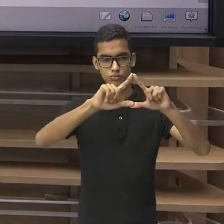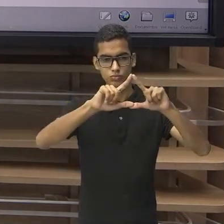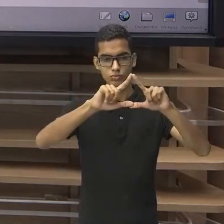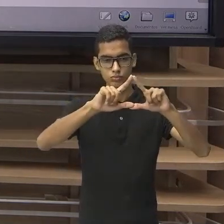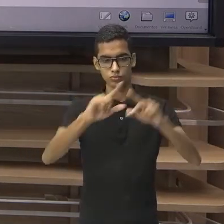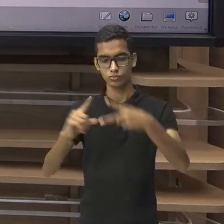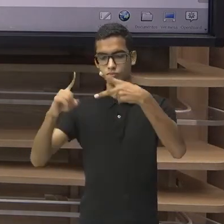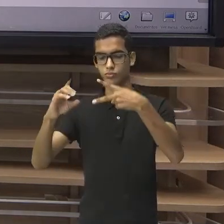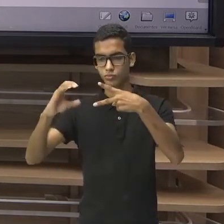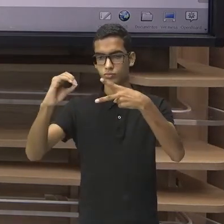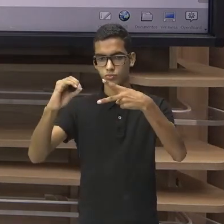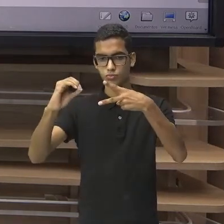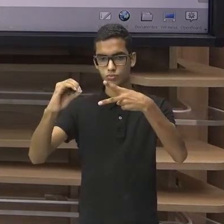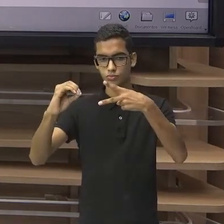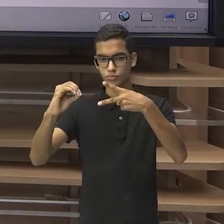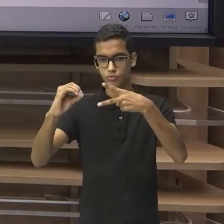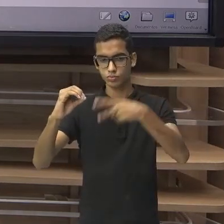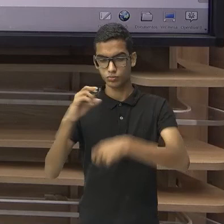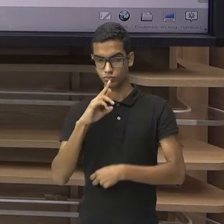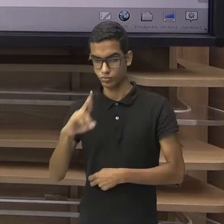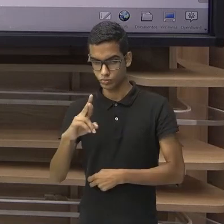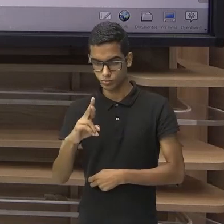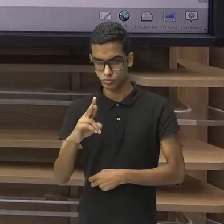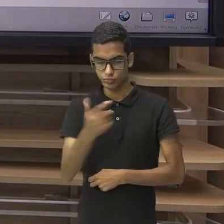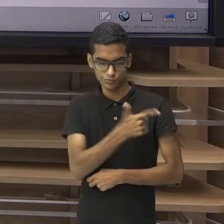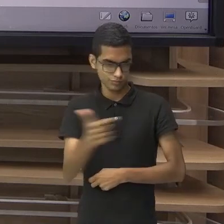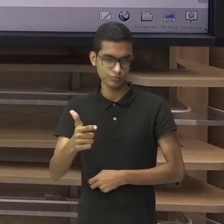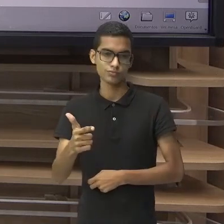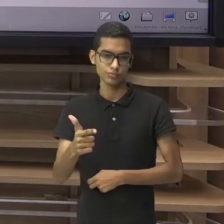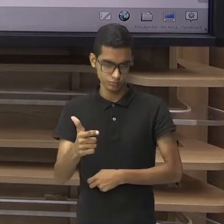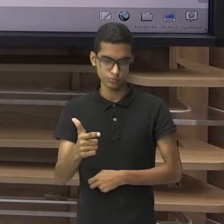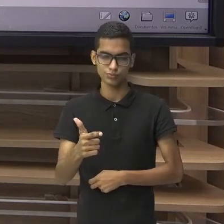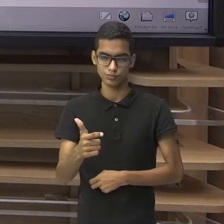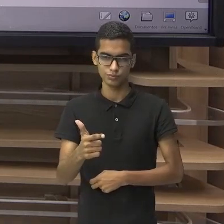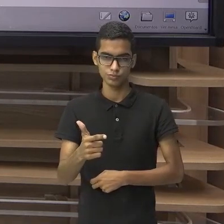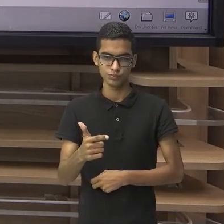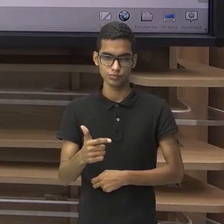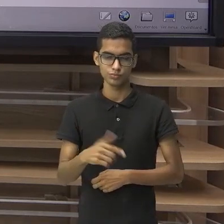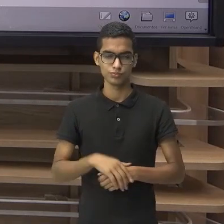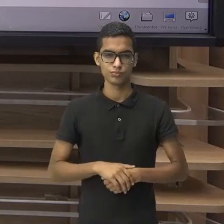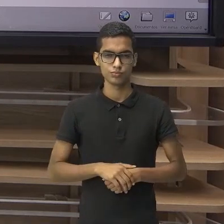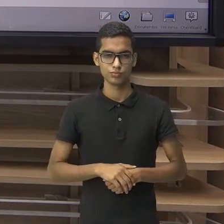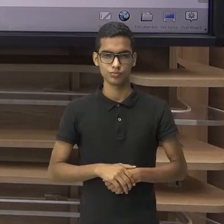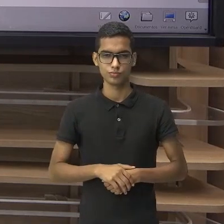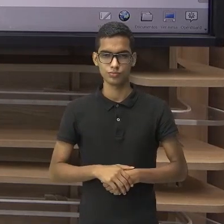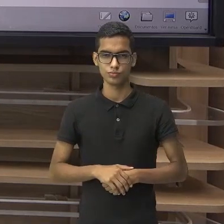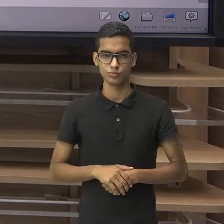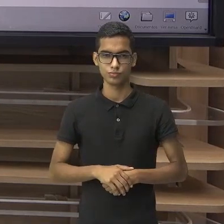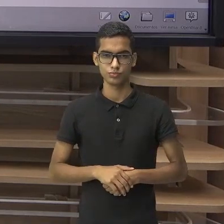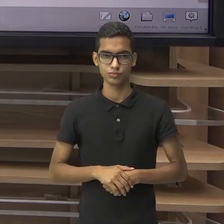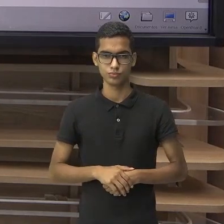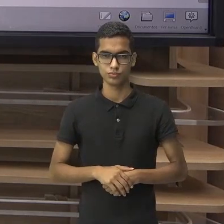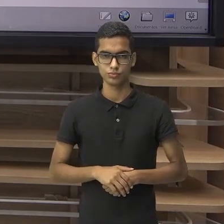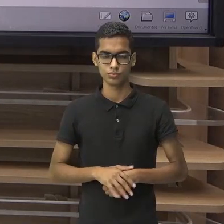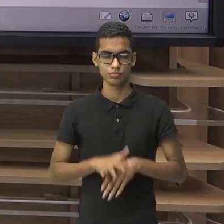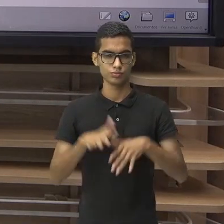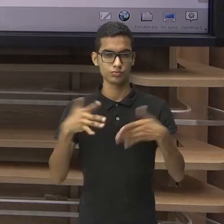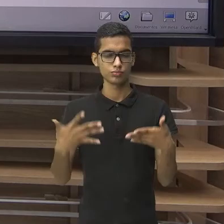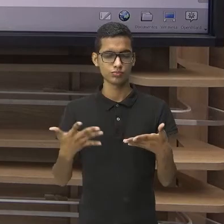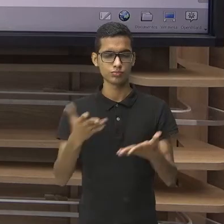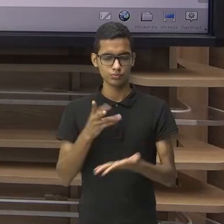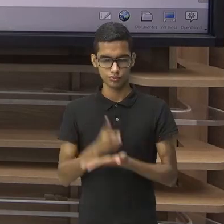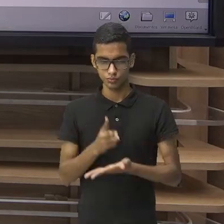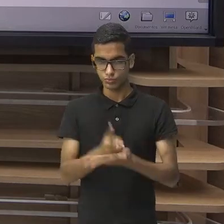terá respostas. Ou seja, você não terá os valores para x1 e x2. Ok? Vamos seguindo então, para a gente